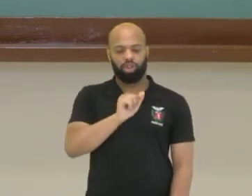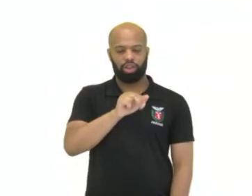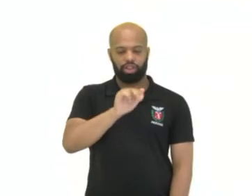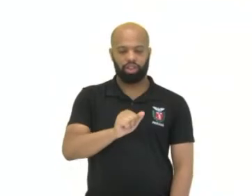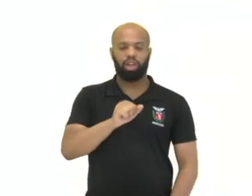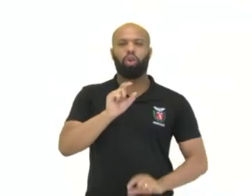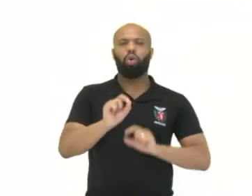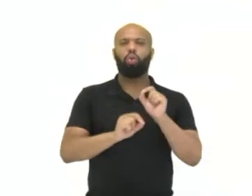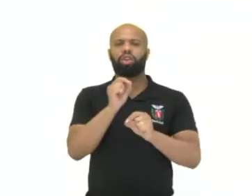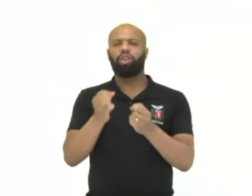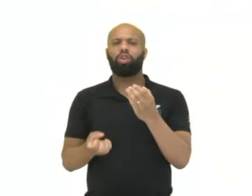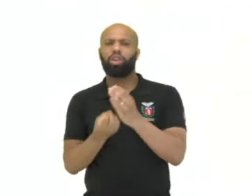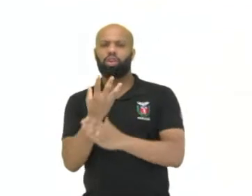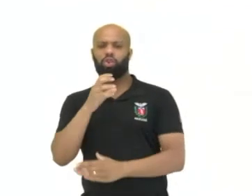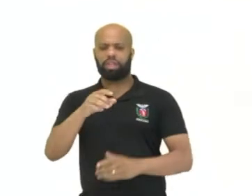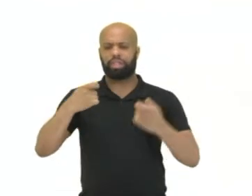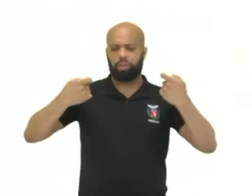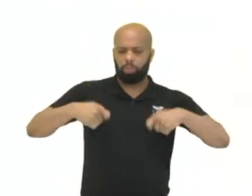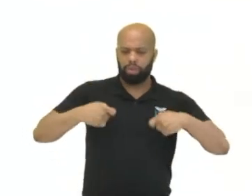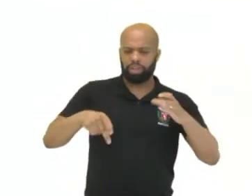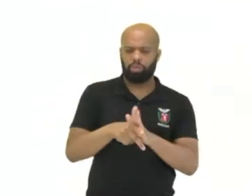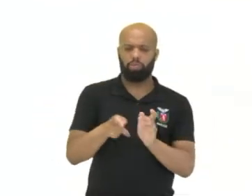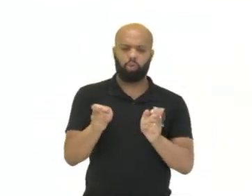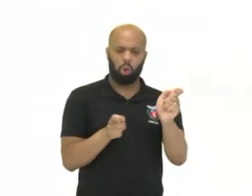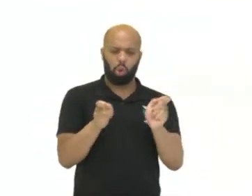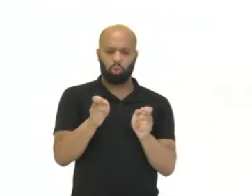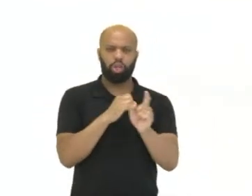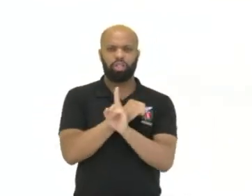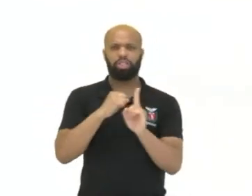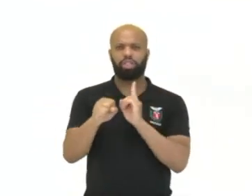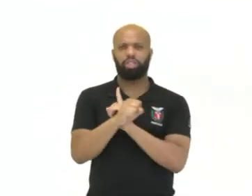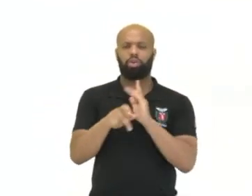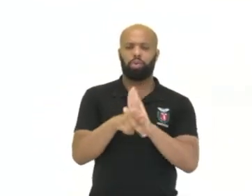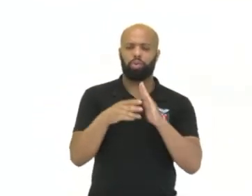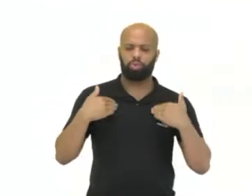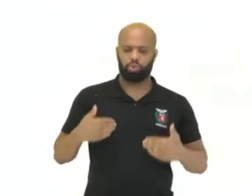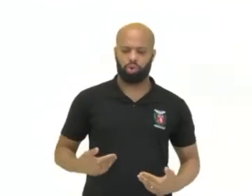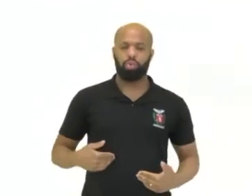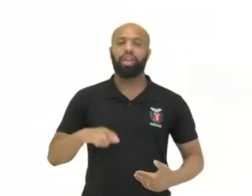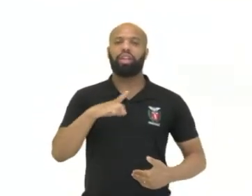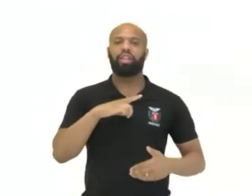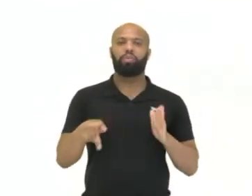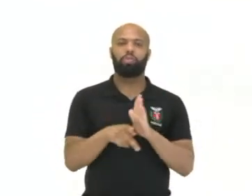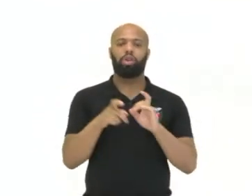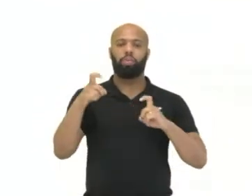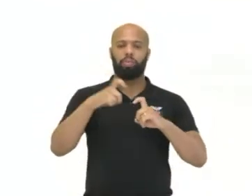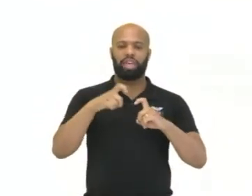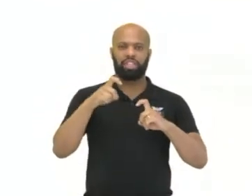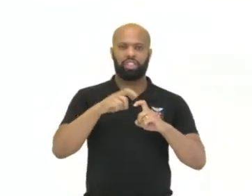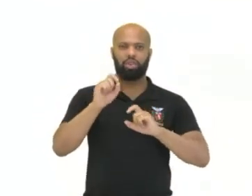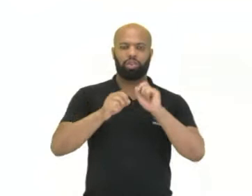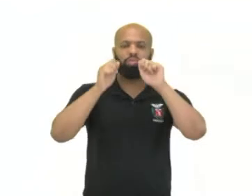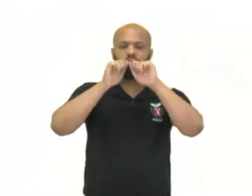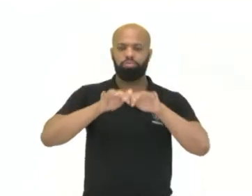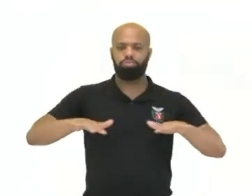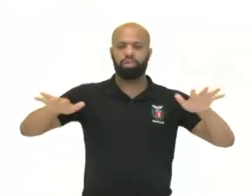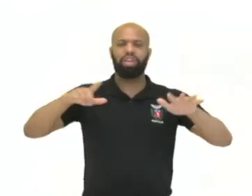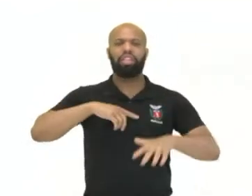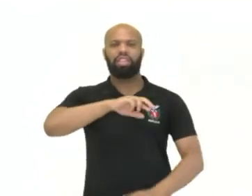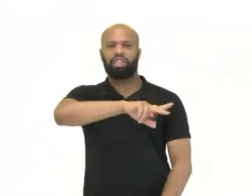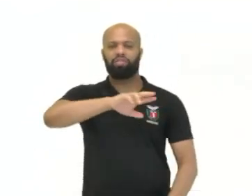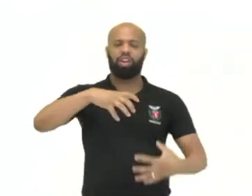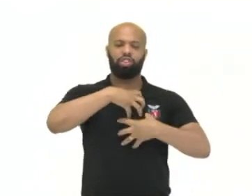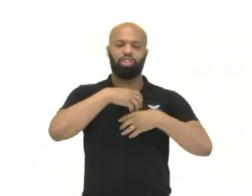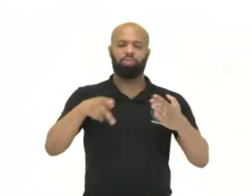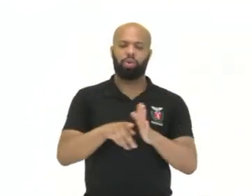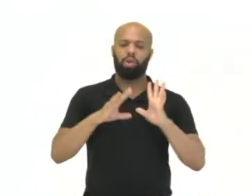origens dessa necessidade de controle social dos corpos estaria na medicina higienista, que difundiu uma série de hábitos